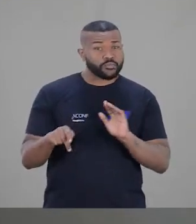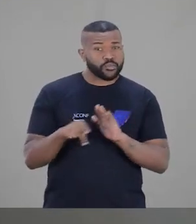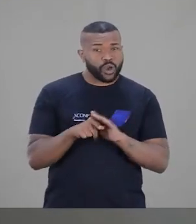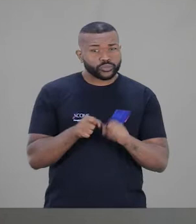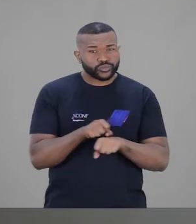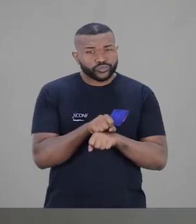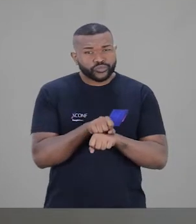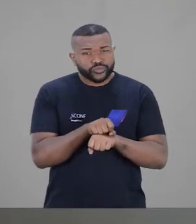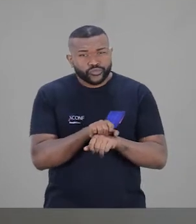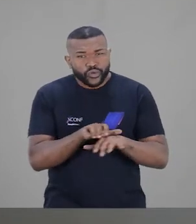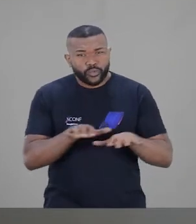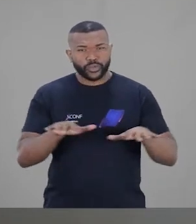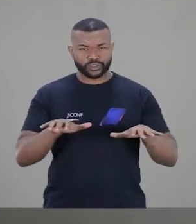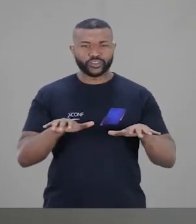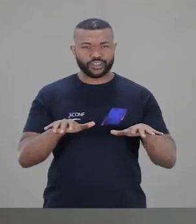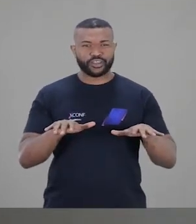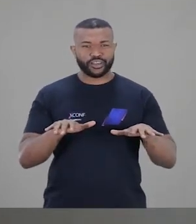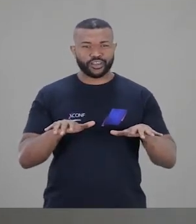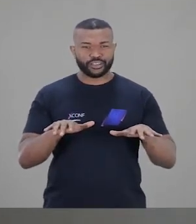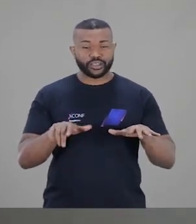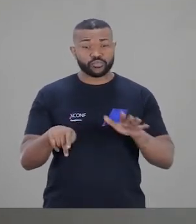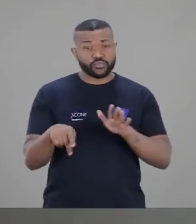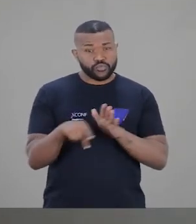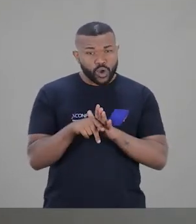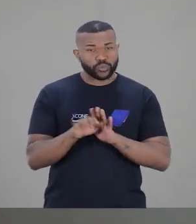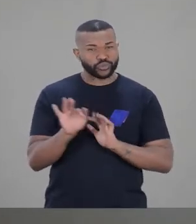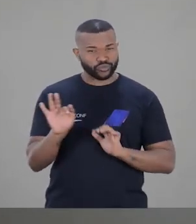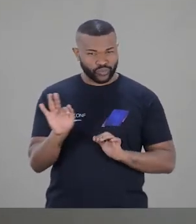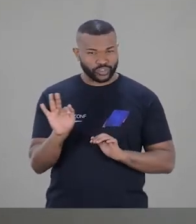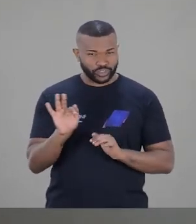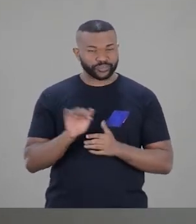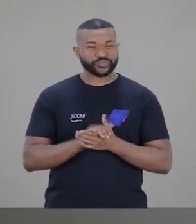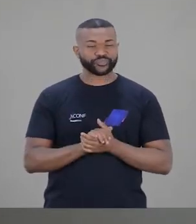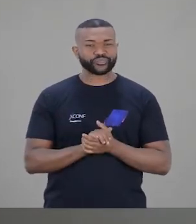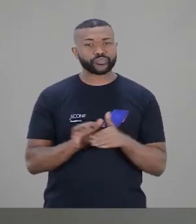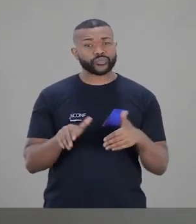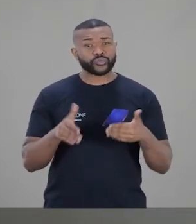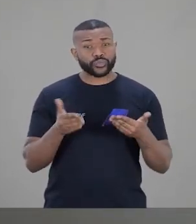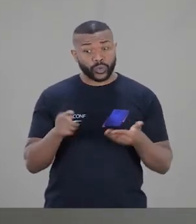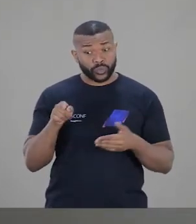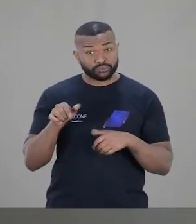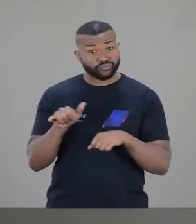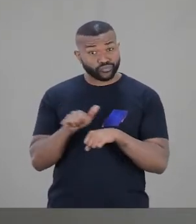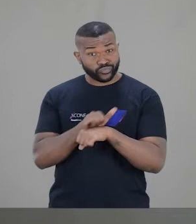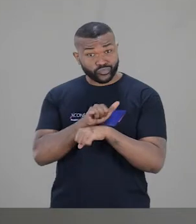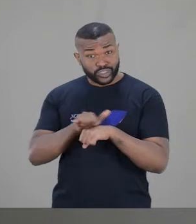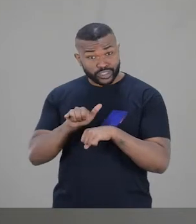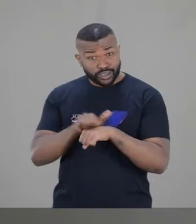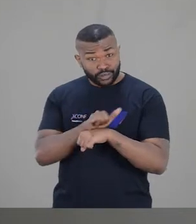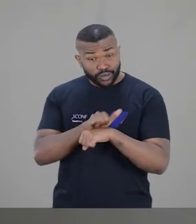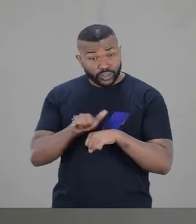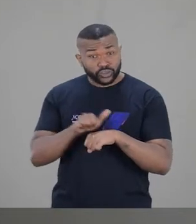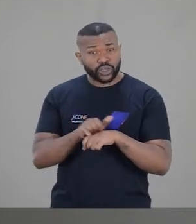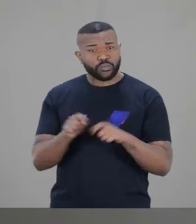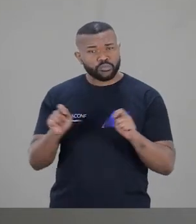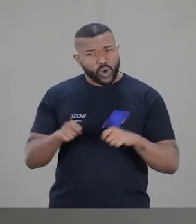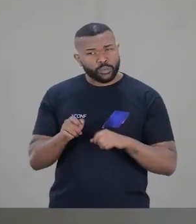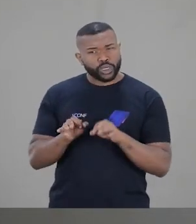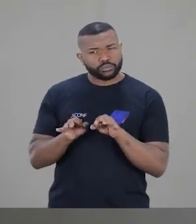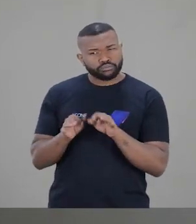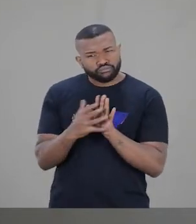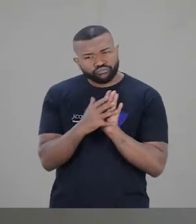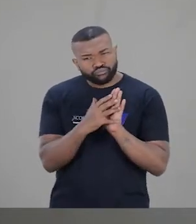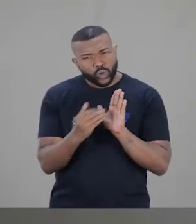módulo compartilhado entre determinados módulos de feature. Então, essa estratégia de